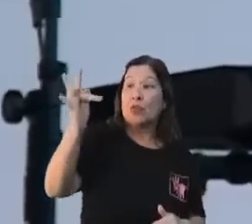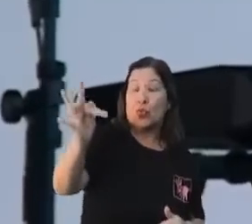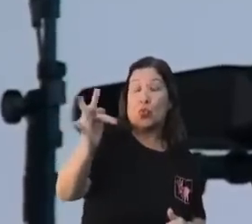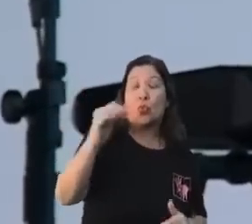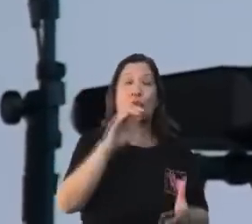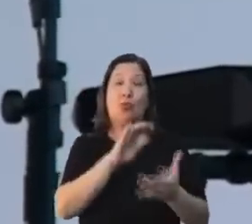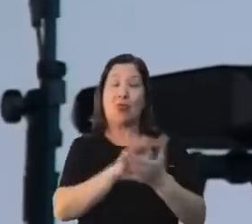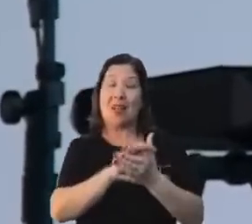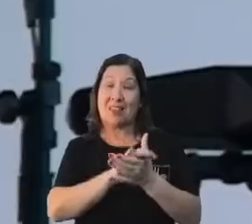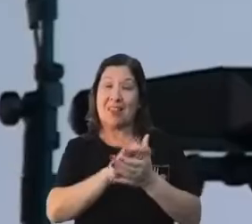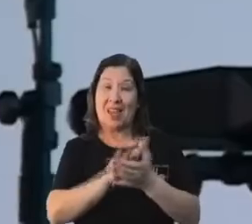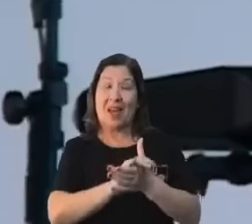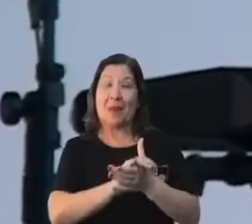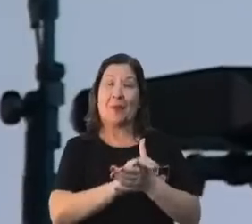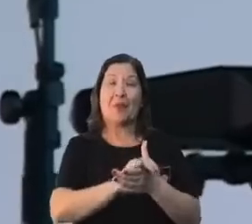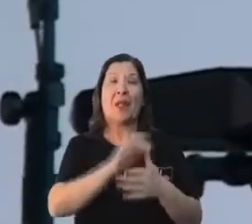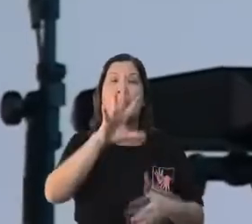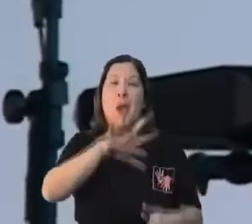sacrificial.